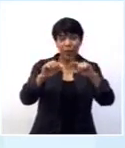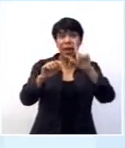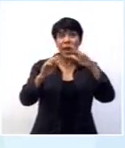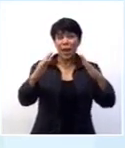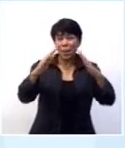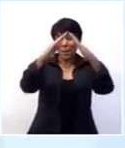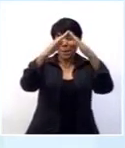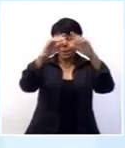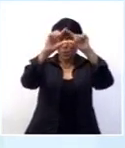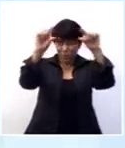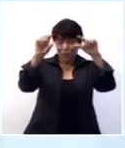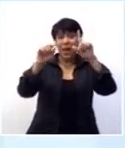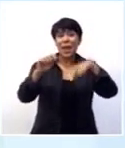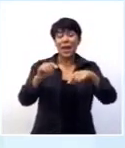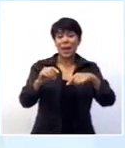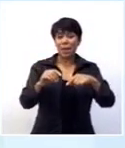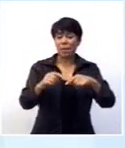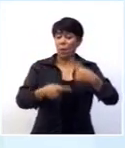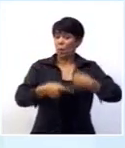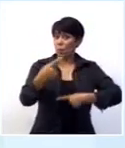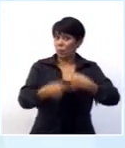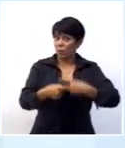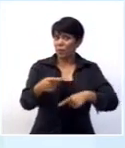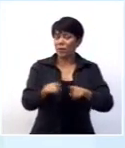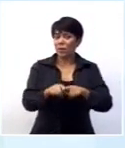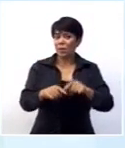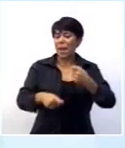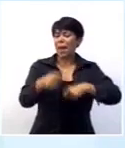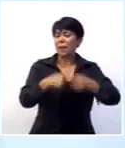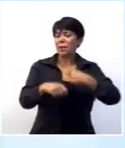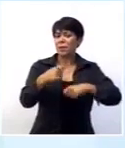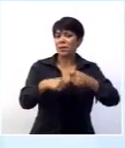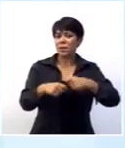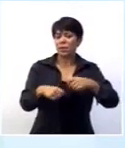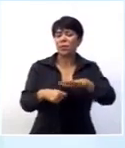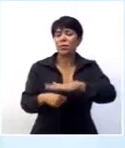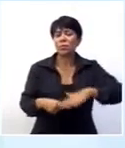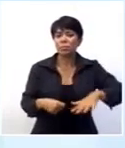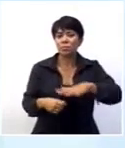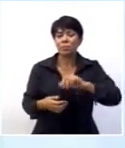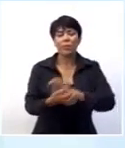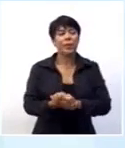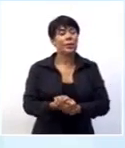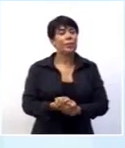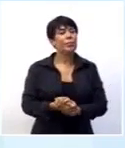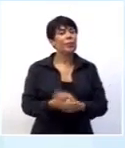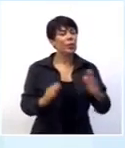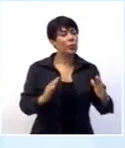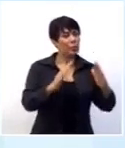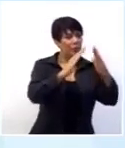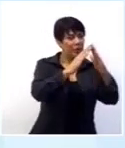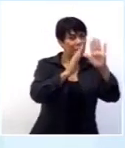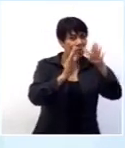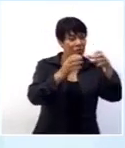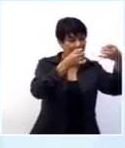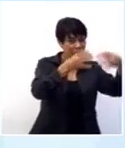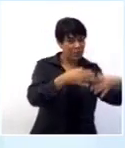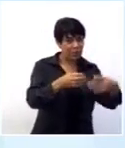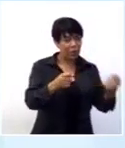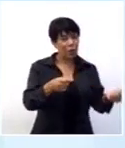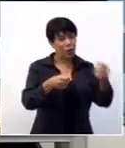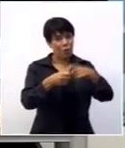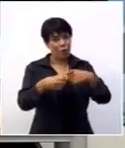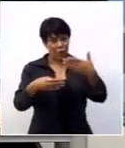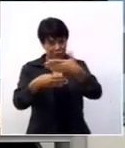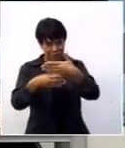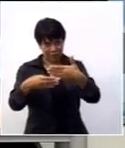política e administrativa dos habitantes de um território. Falamos da pirâmide, agora eu vou voltar naquele slide lá,